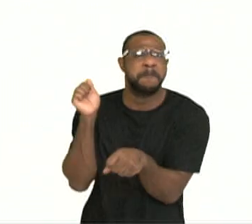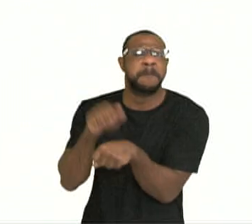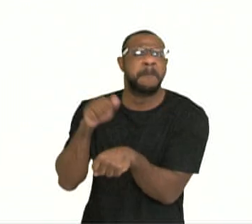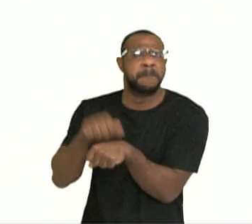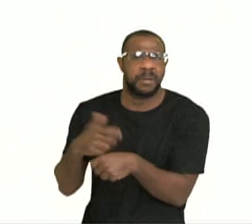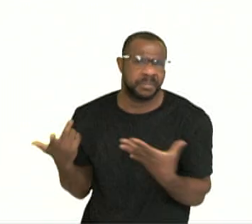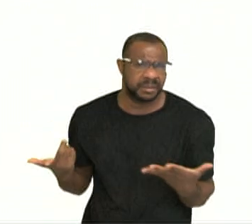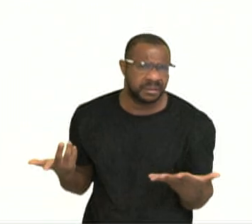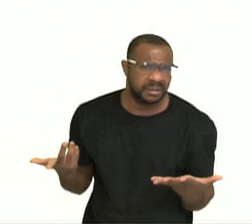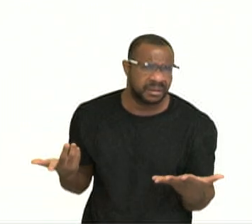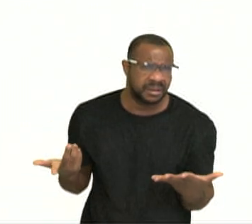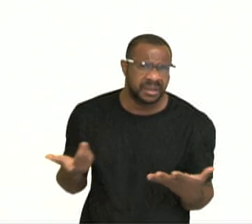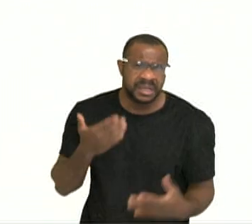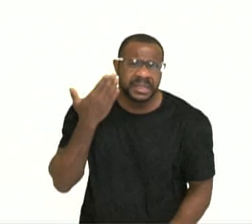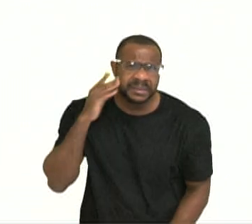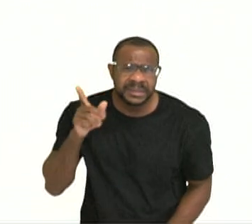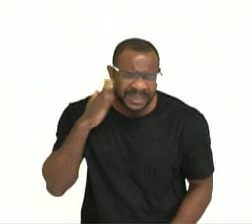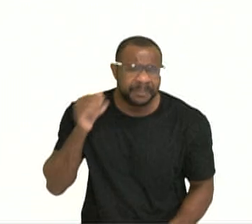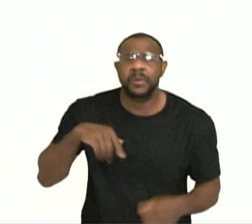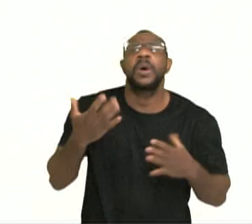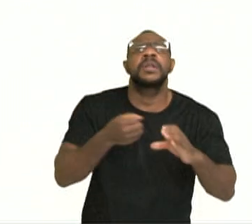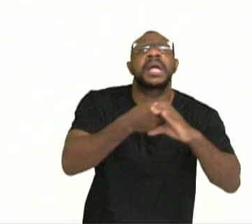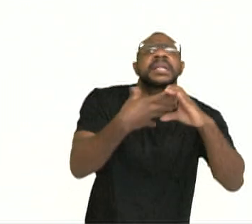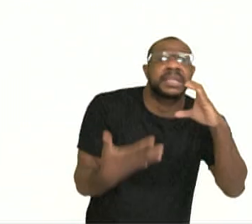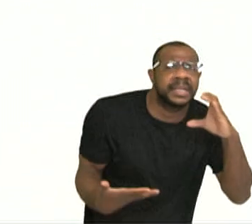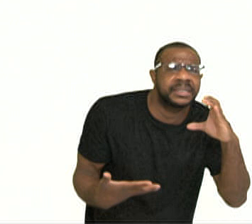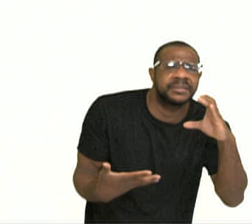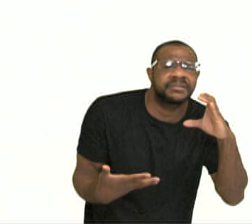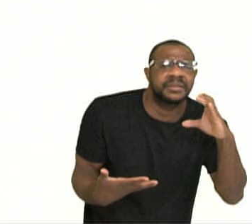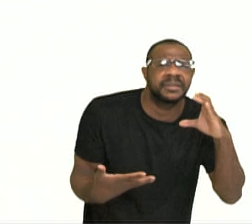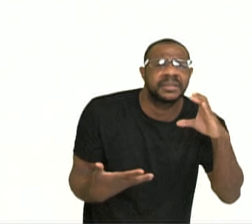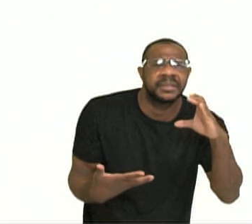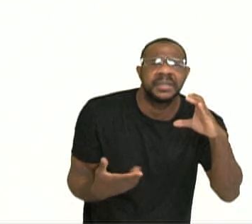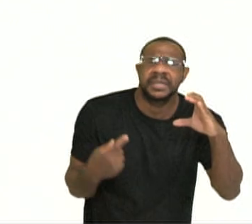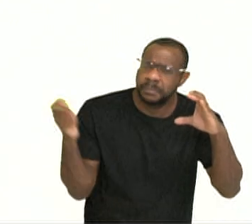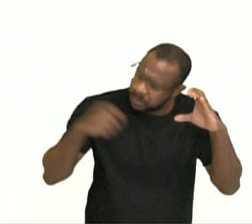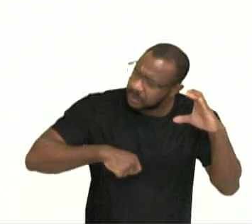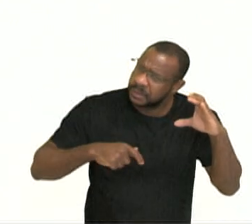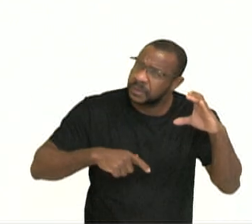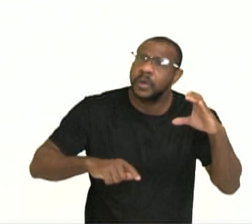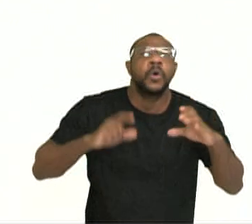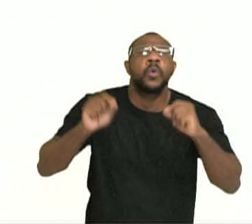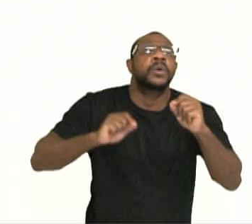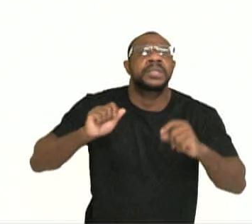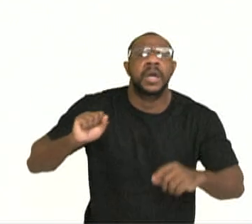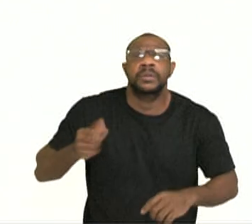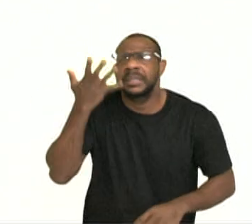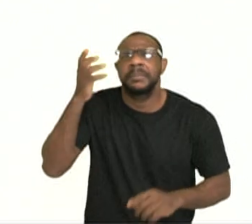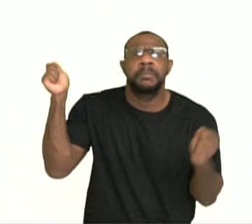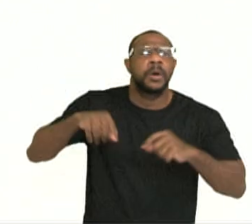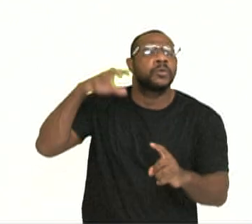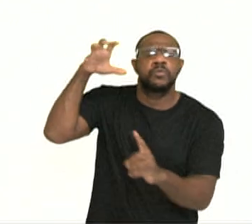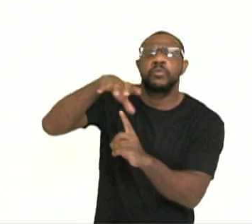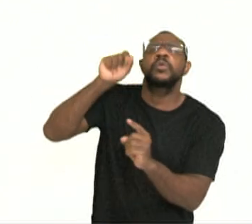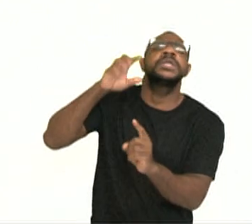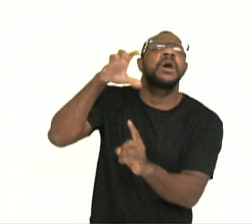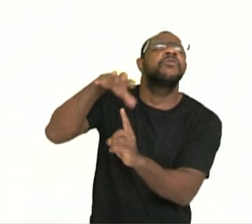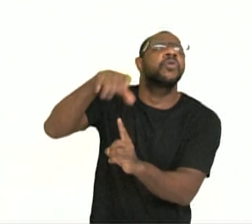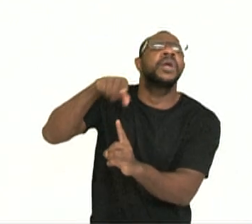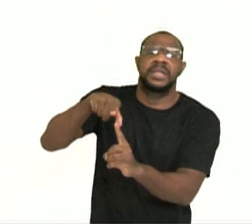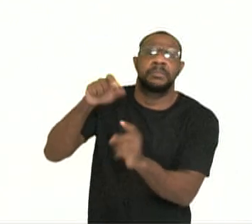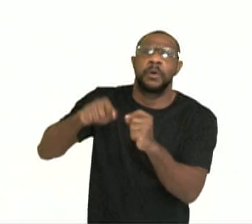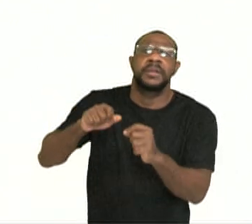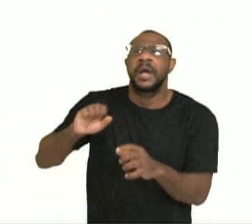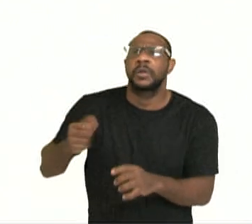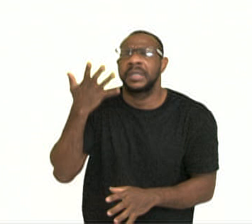pobreza? Entende quais são as características que são consideradas ou que fatores podem acontecer num determinado